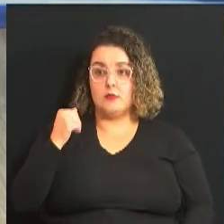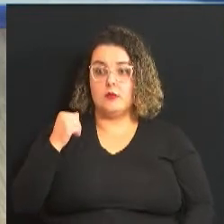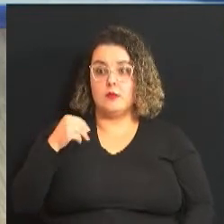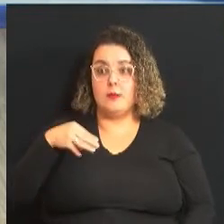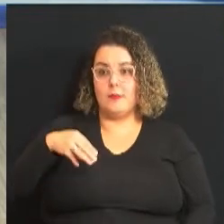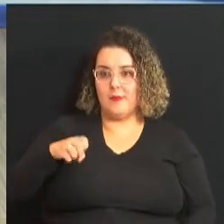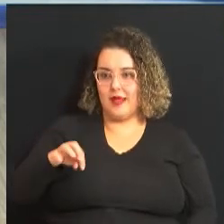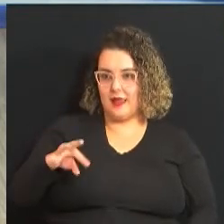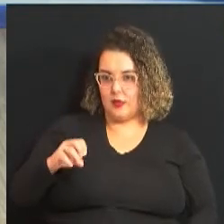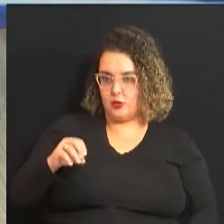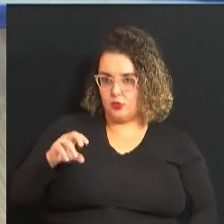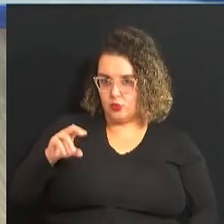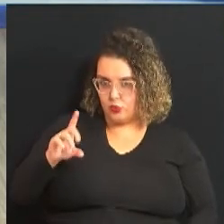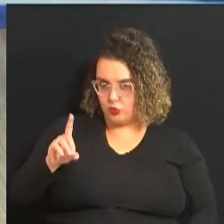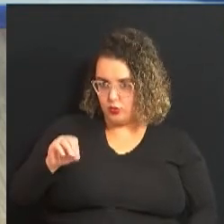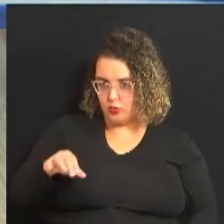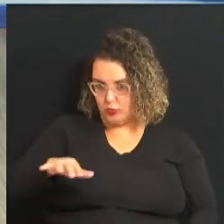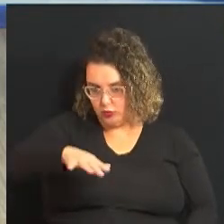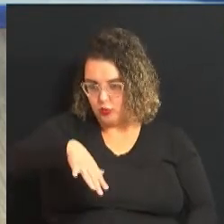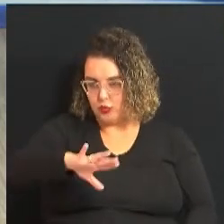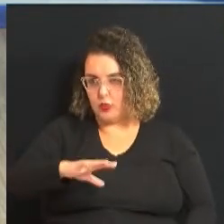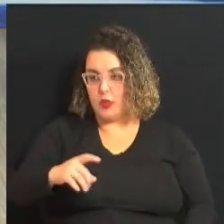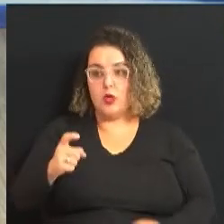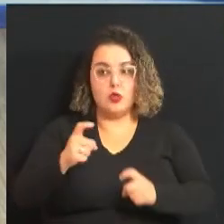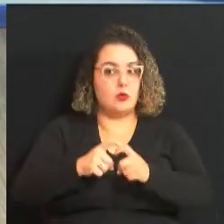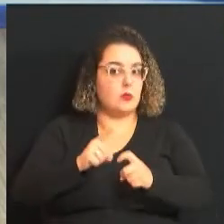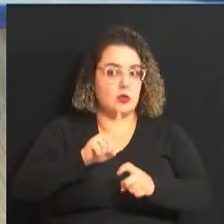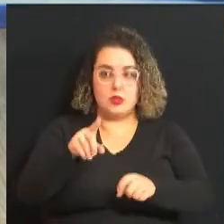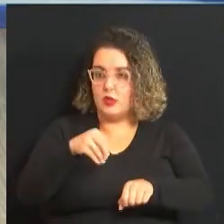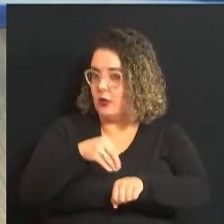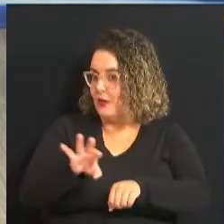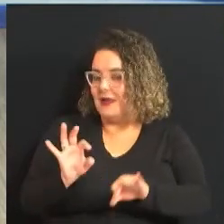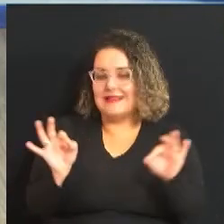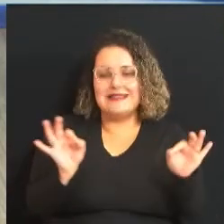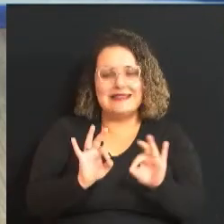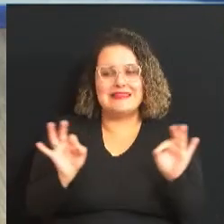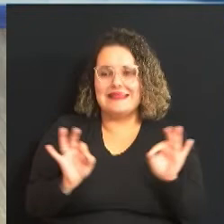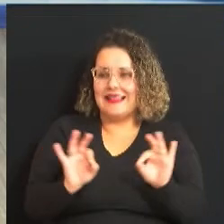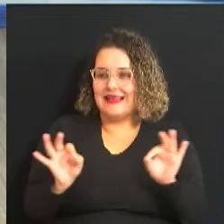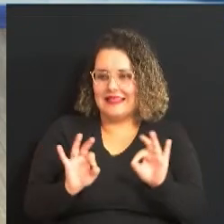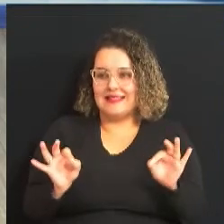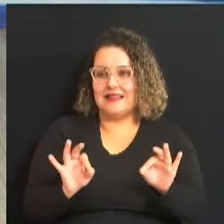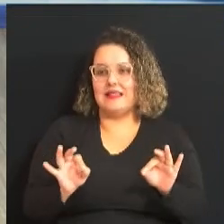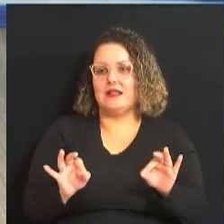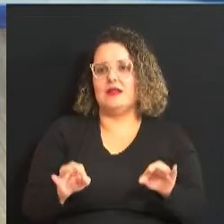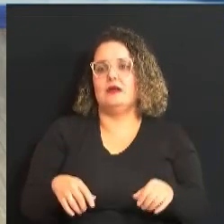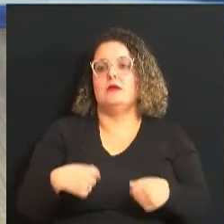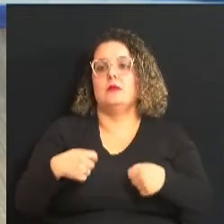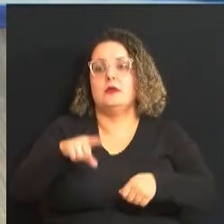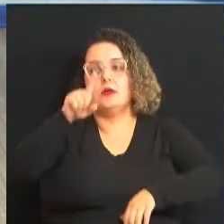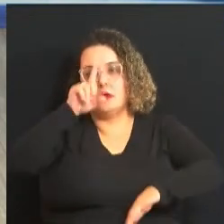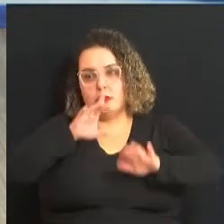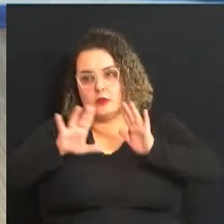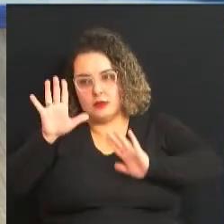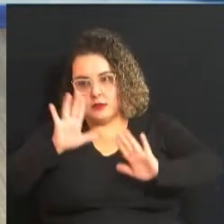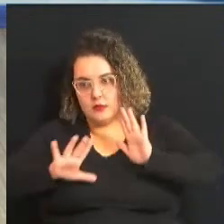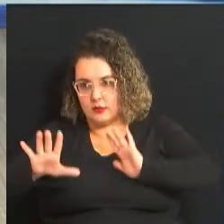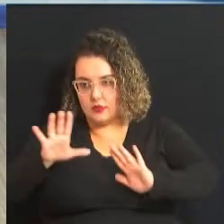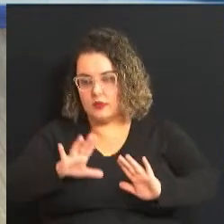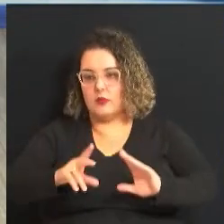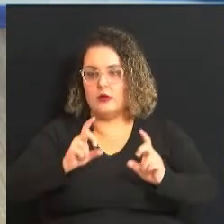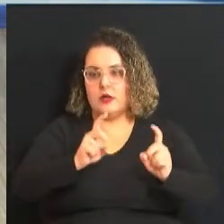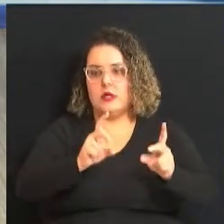no mercado que os médicos não indicam de jeito nenhum, que tem que tomar cuidado com esses que vendem